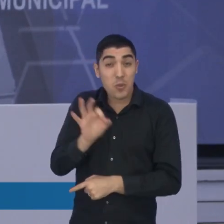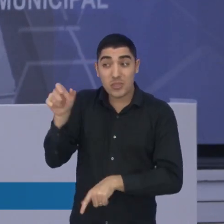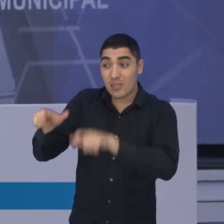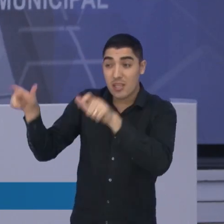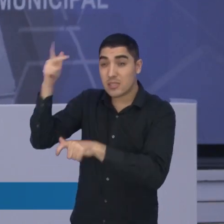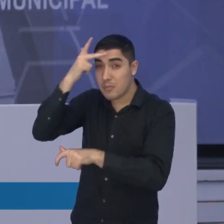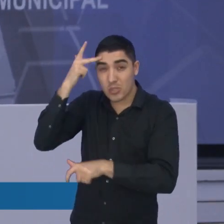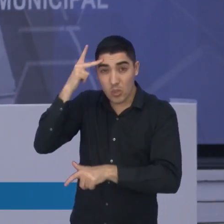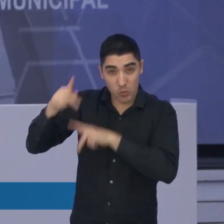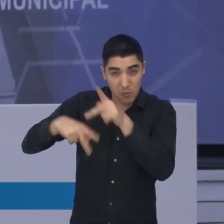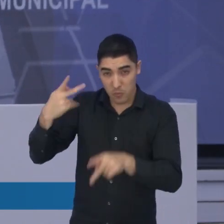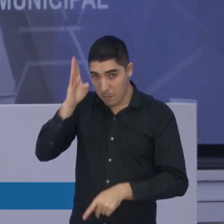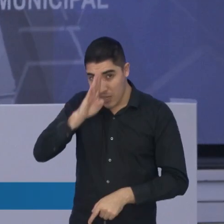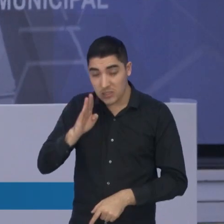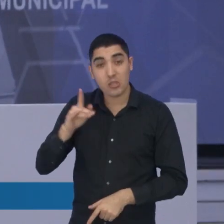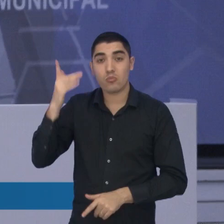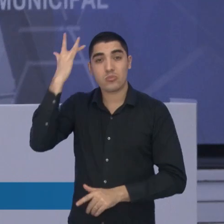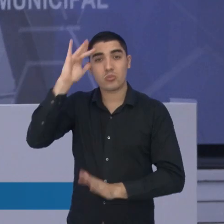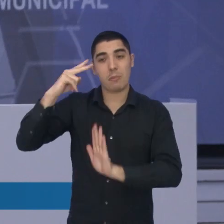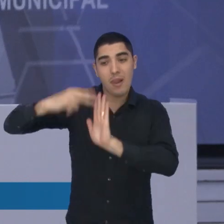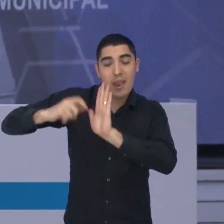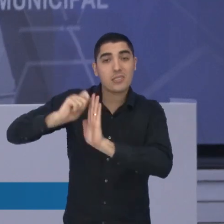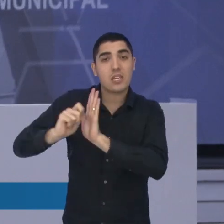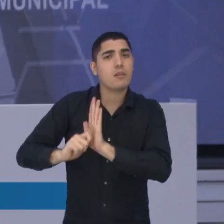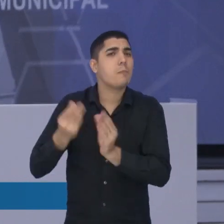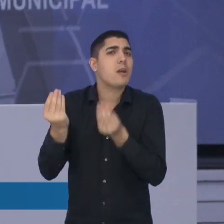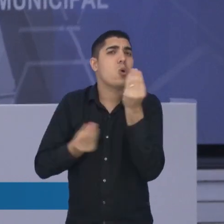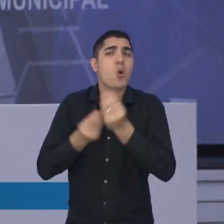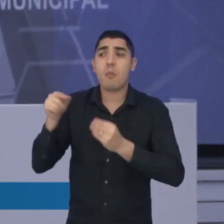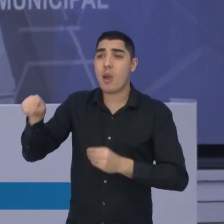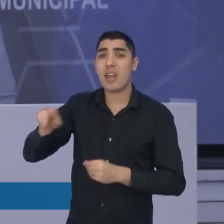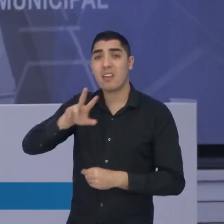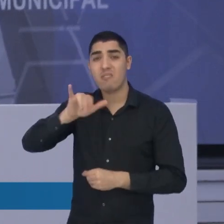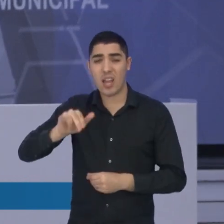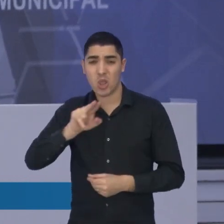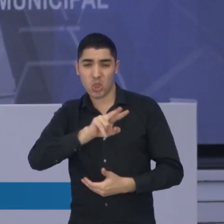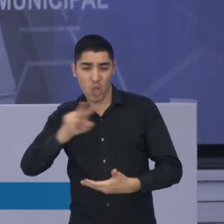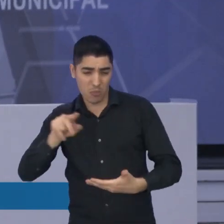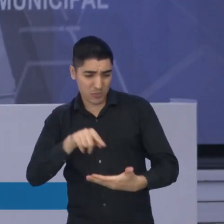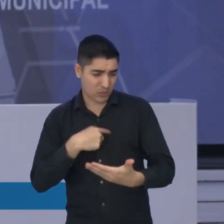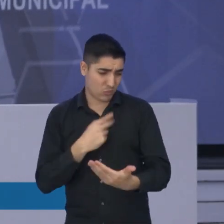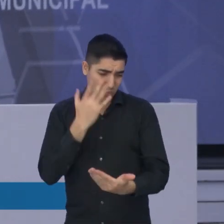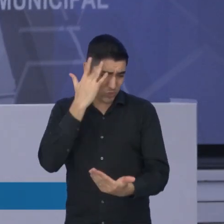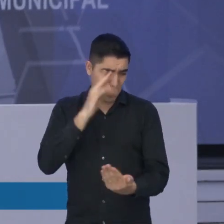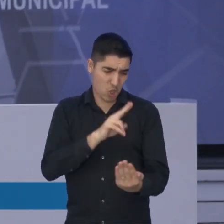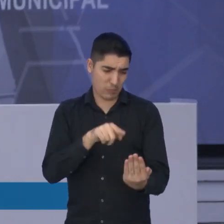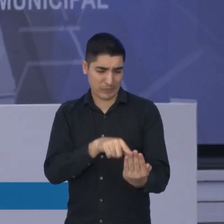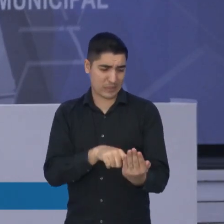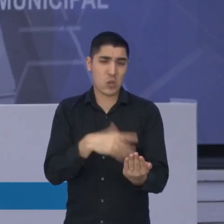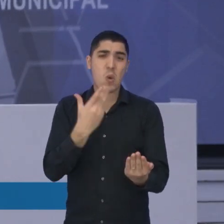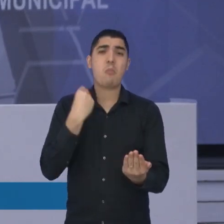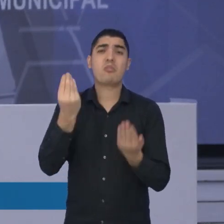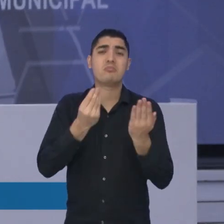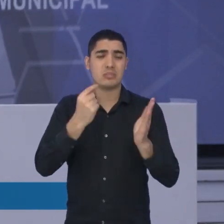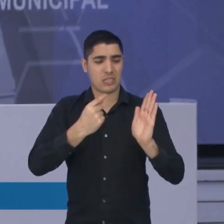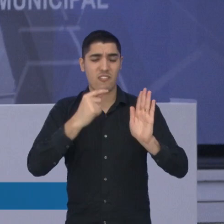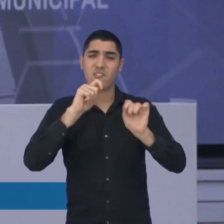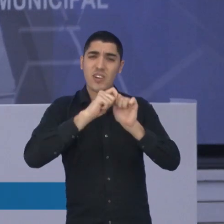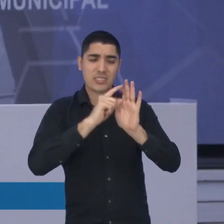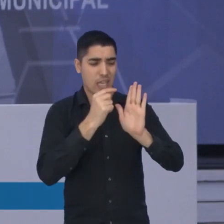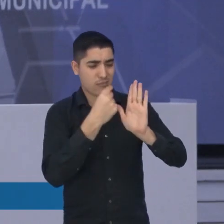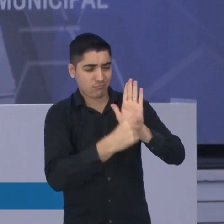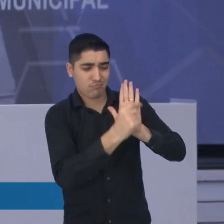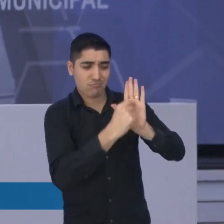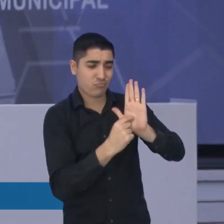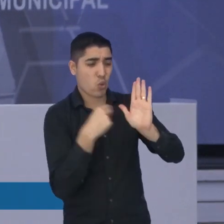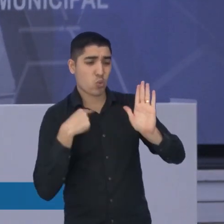votação era em cédula, como que o analfabeto vai fazer um X no nome ou escrever o nome do candidato a deputado ou vereador que ele